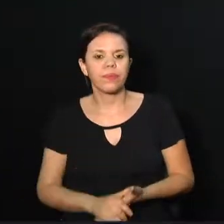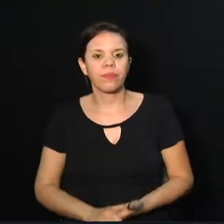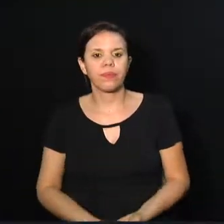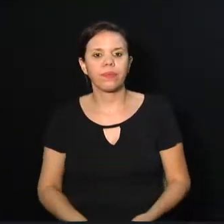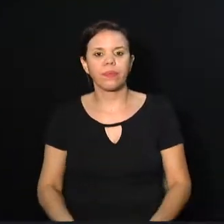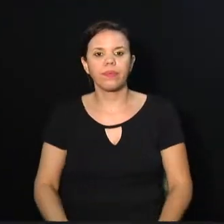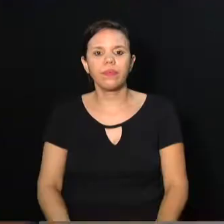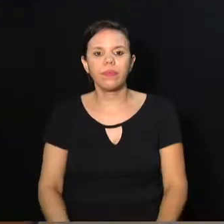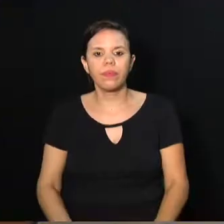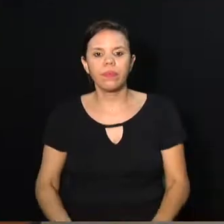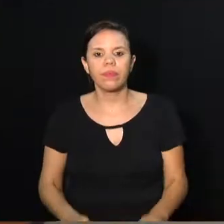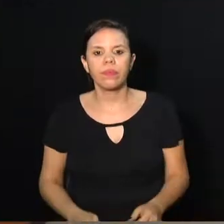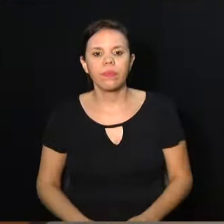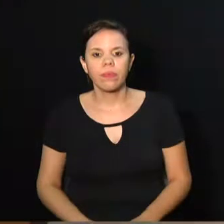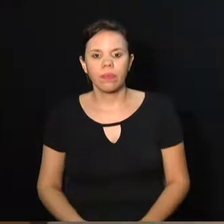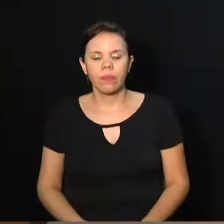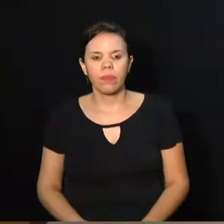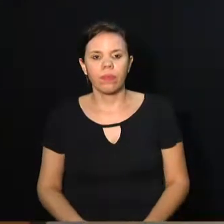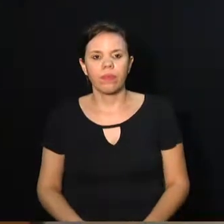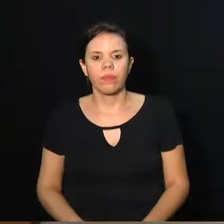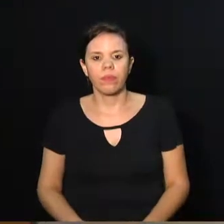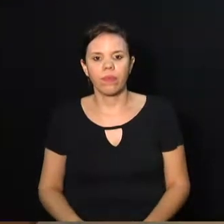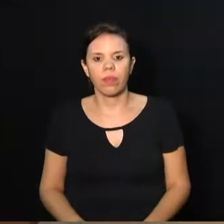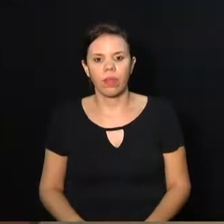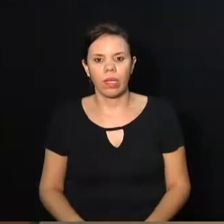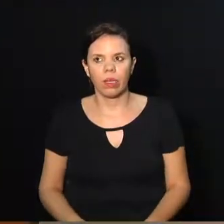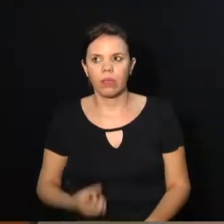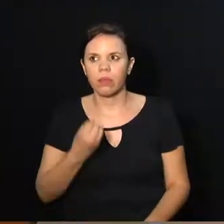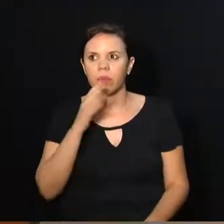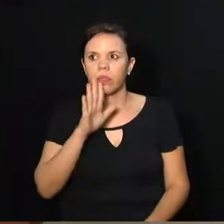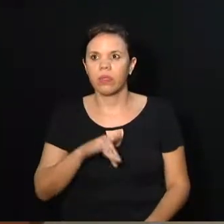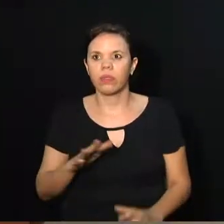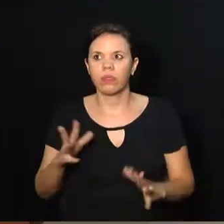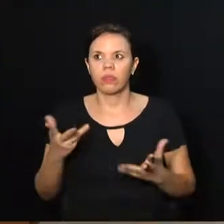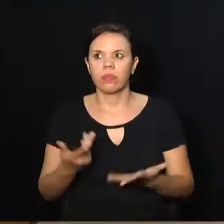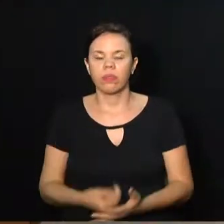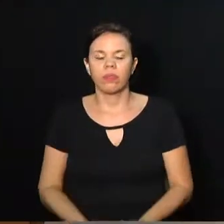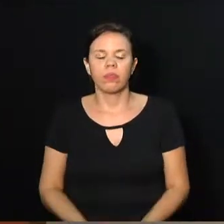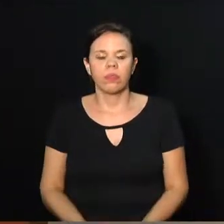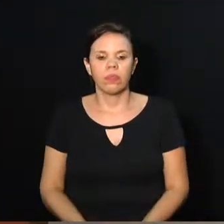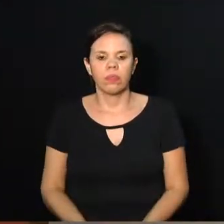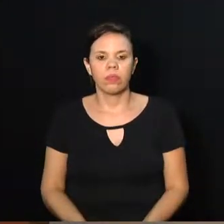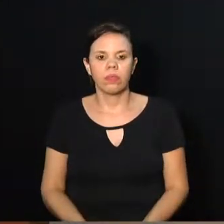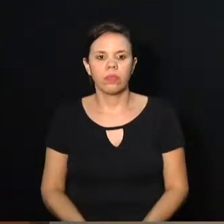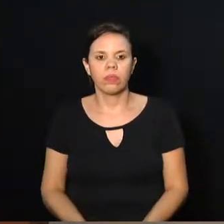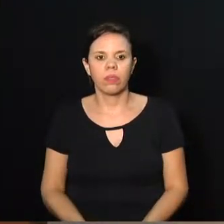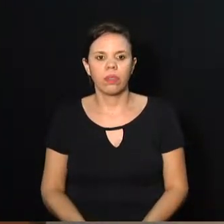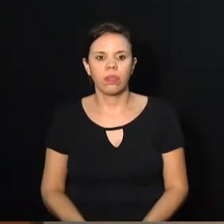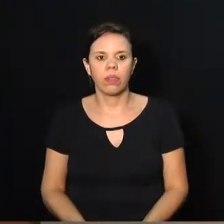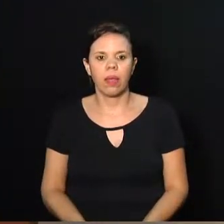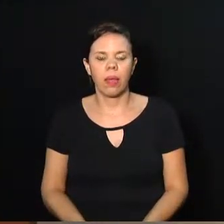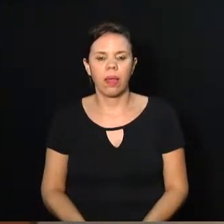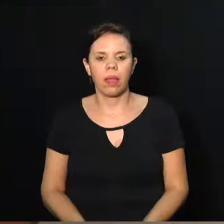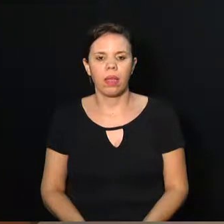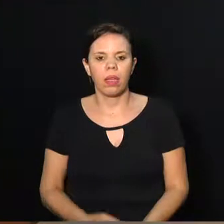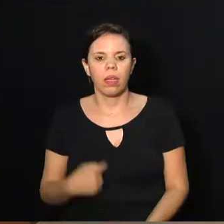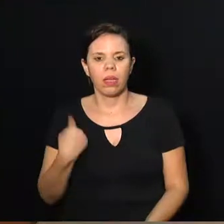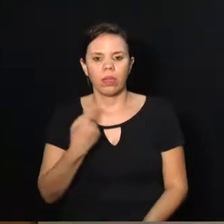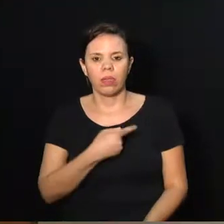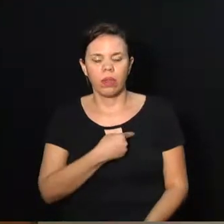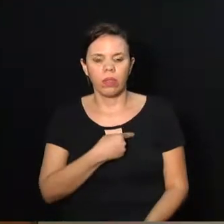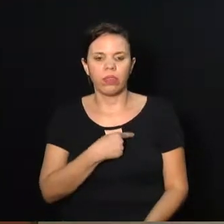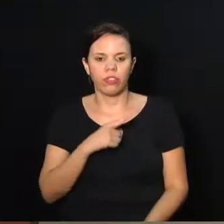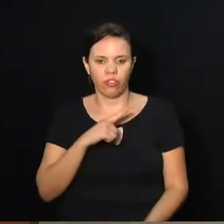Obrigado. Com relação... Boa tarde, né, senhor Antônio? Com relação à nossa... Porque